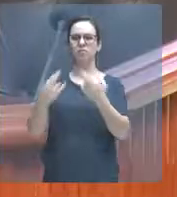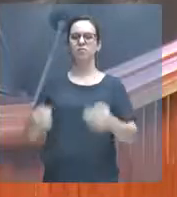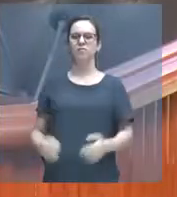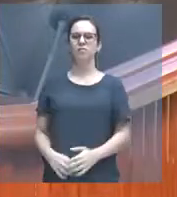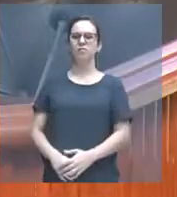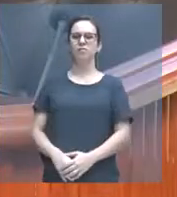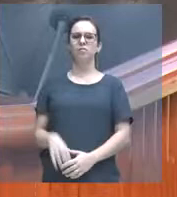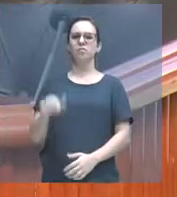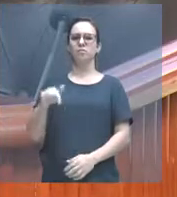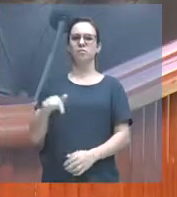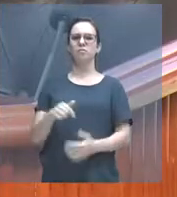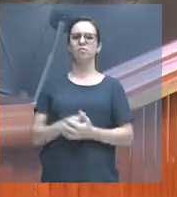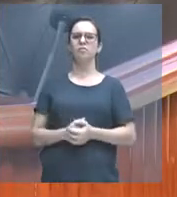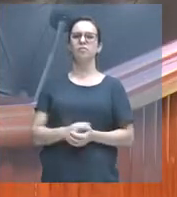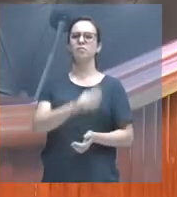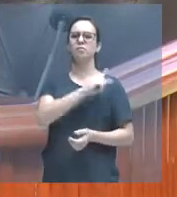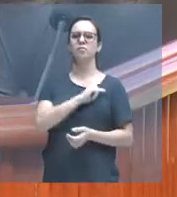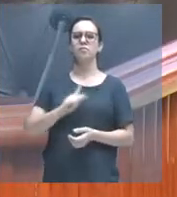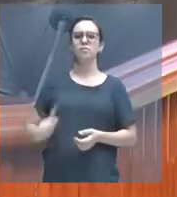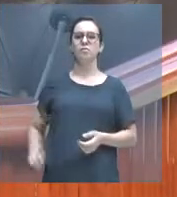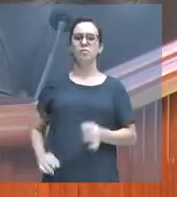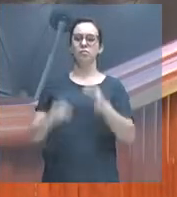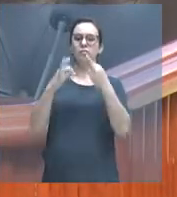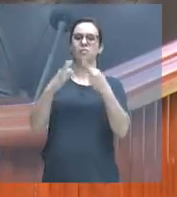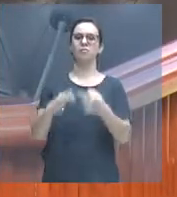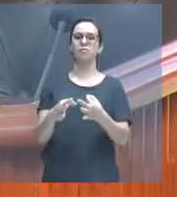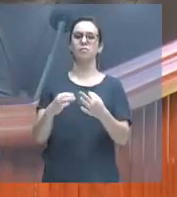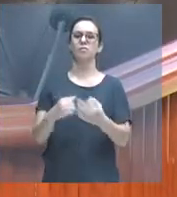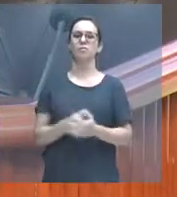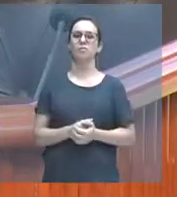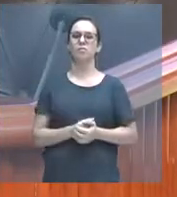eu tenho algumas justificativas aqui, inclusive